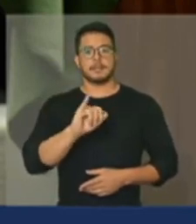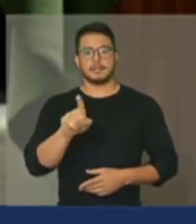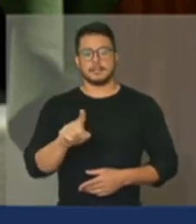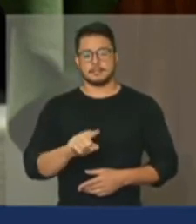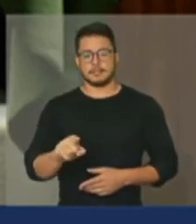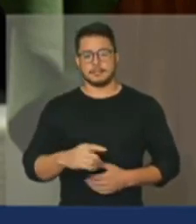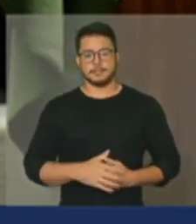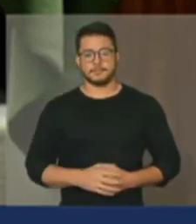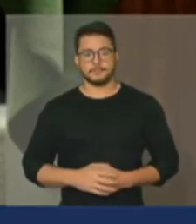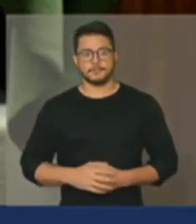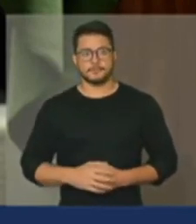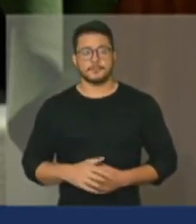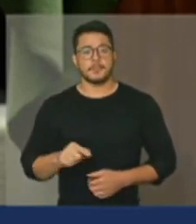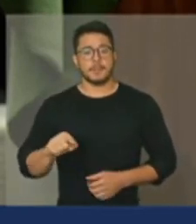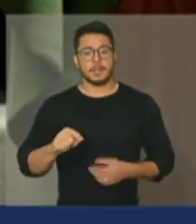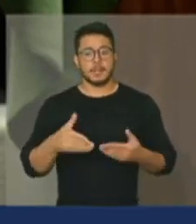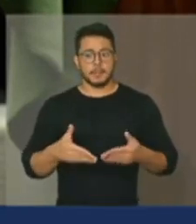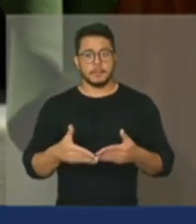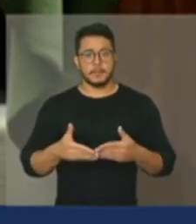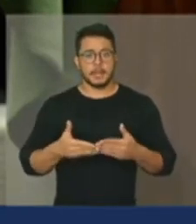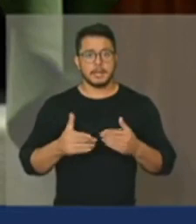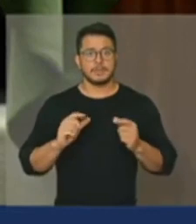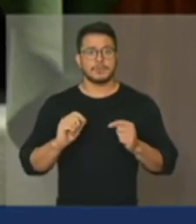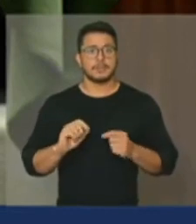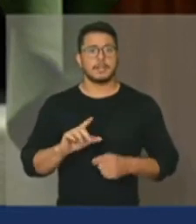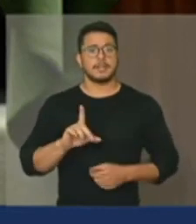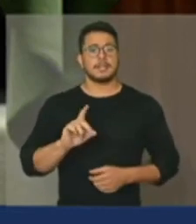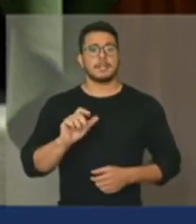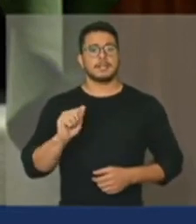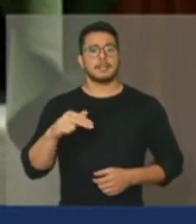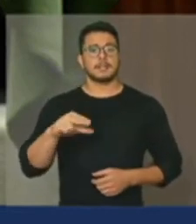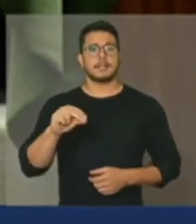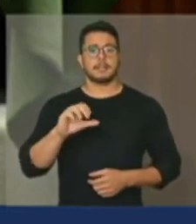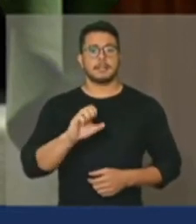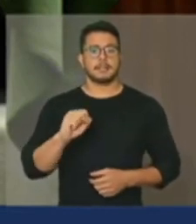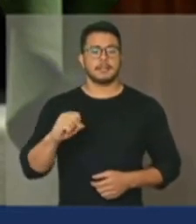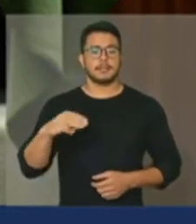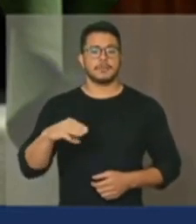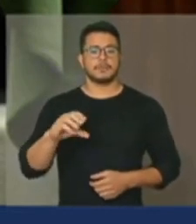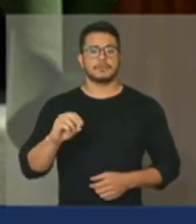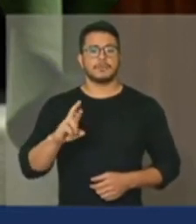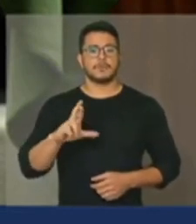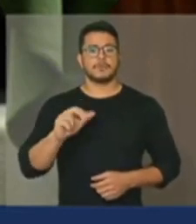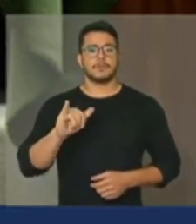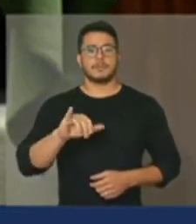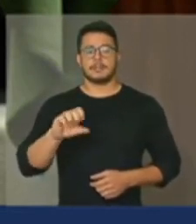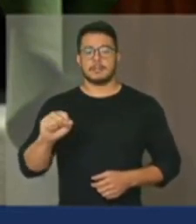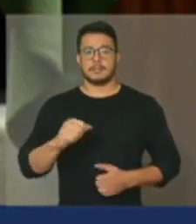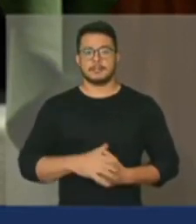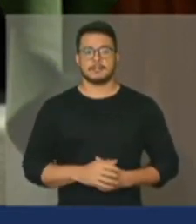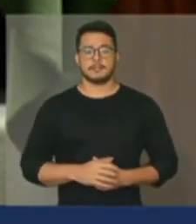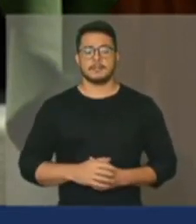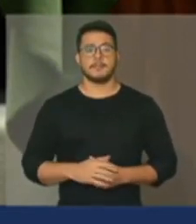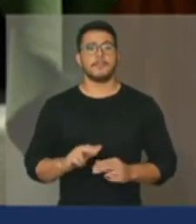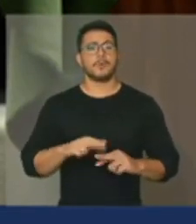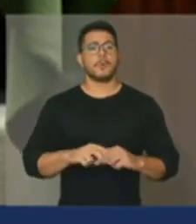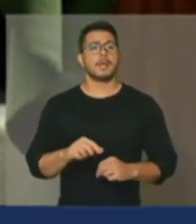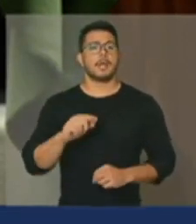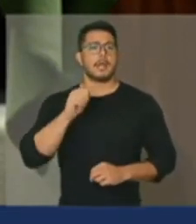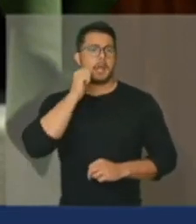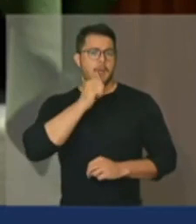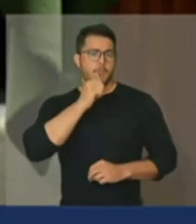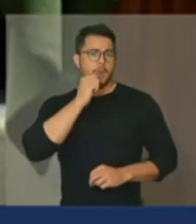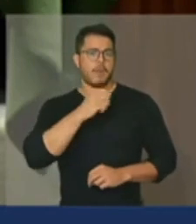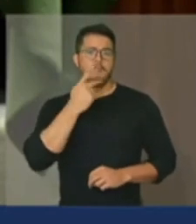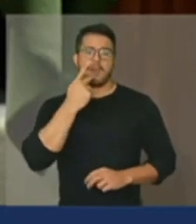inclusive, reparação de danos morais. Por quê? Porque ela escreveu o seguinte: é repugnante, no seu Twitter,